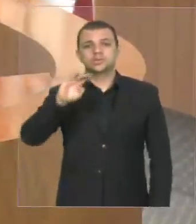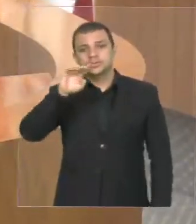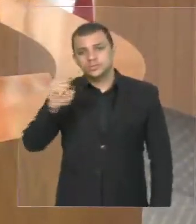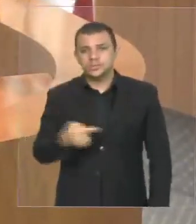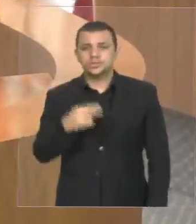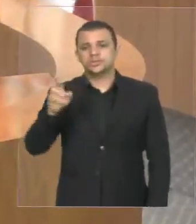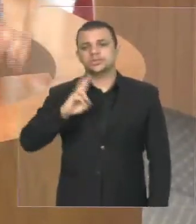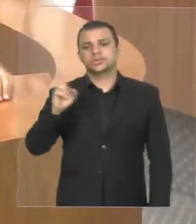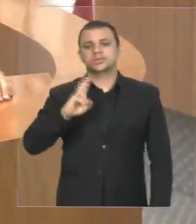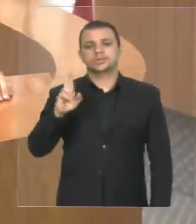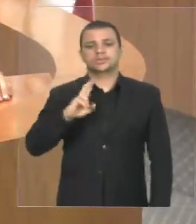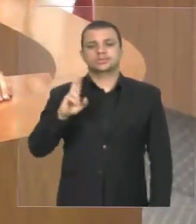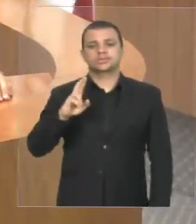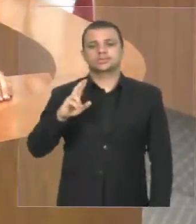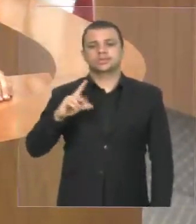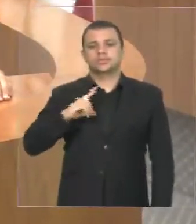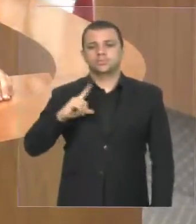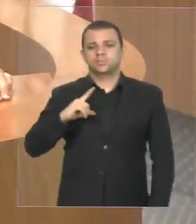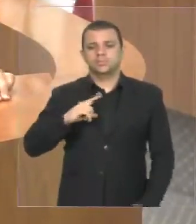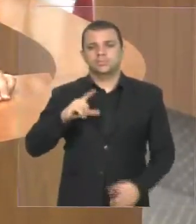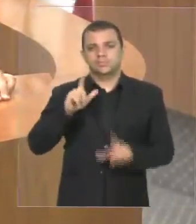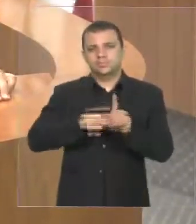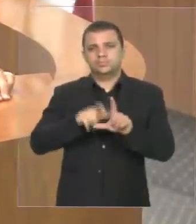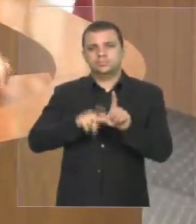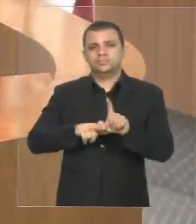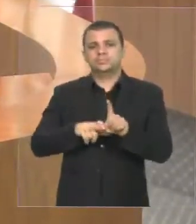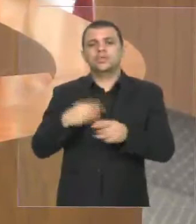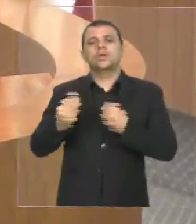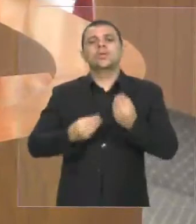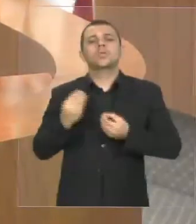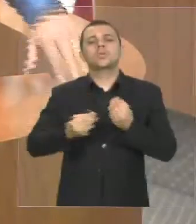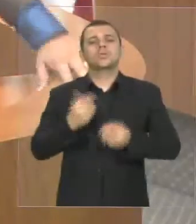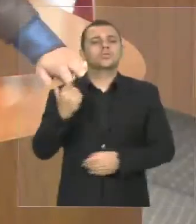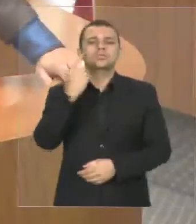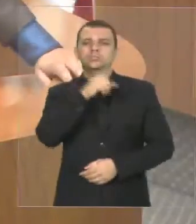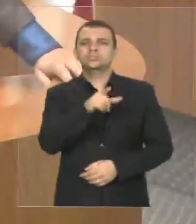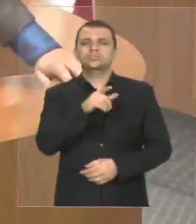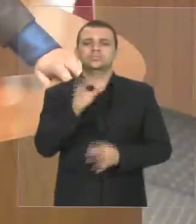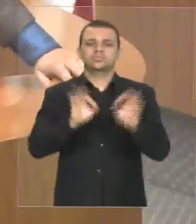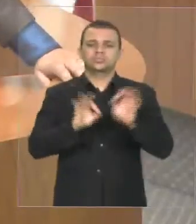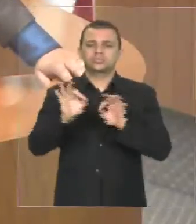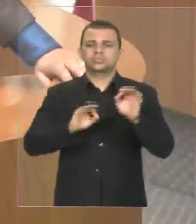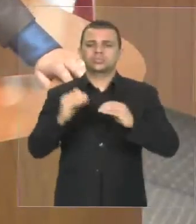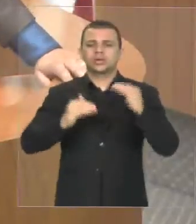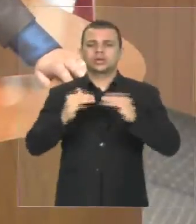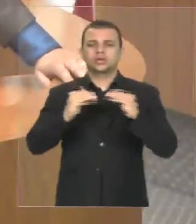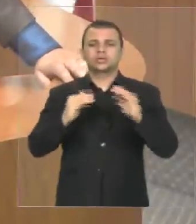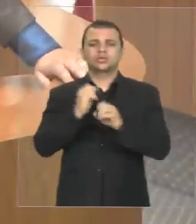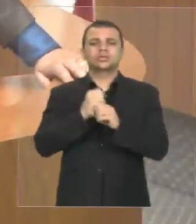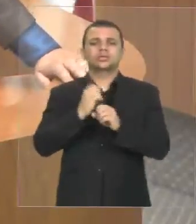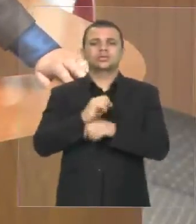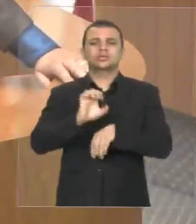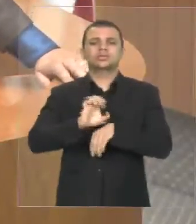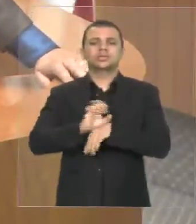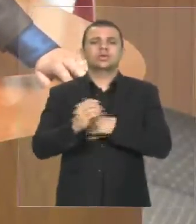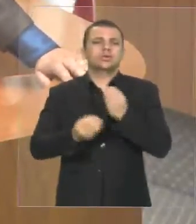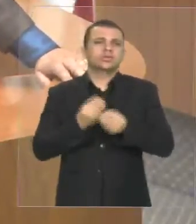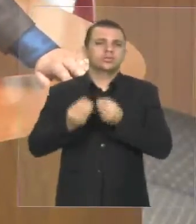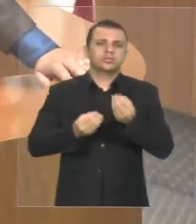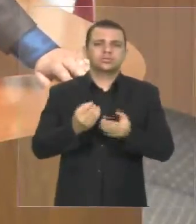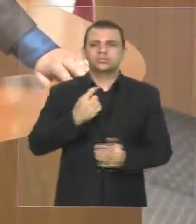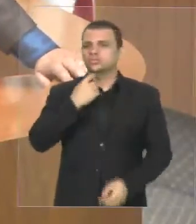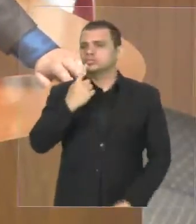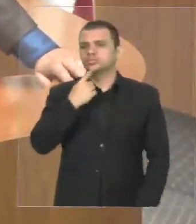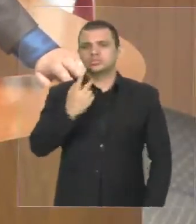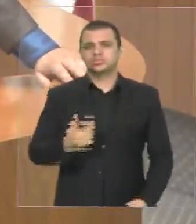De onde vai se inventar maneira para conseguir o equilíbrio das contas do Estado? Não se tem